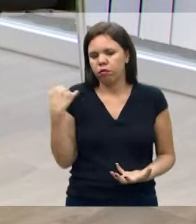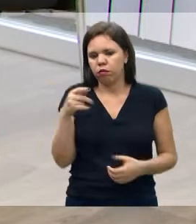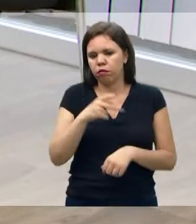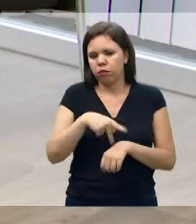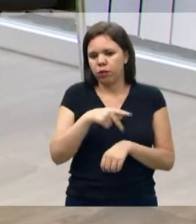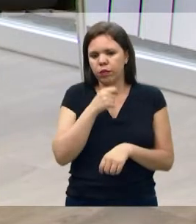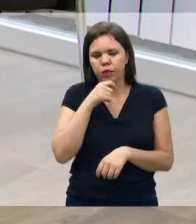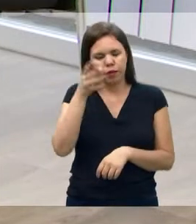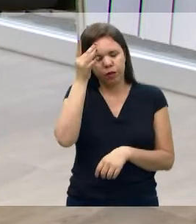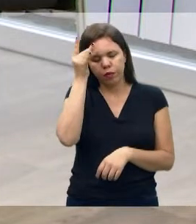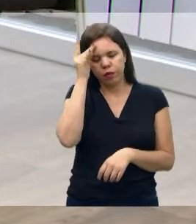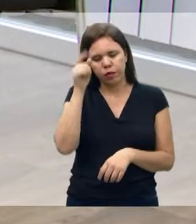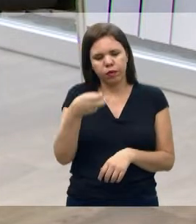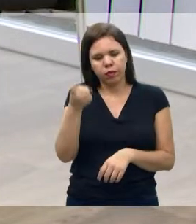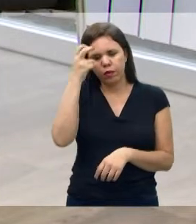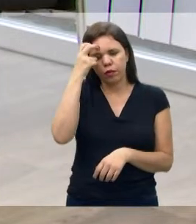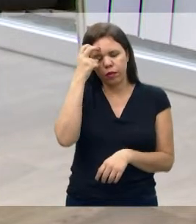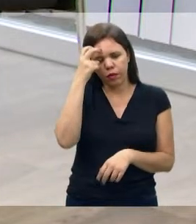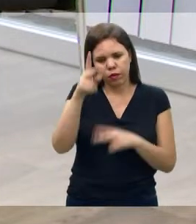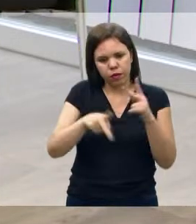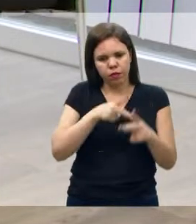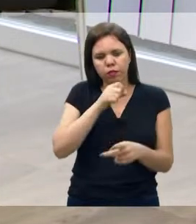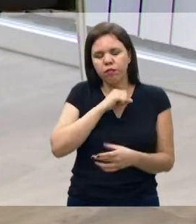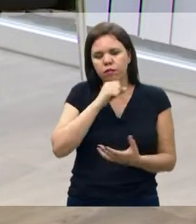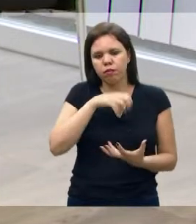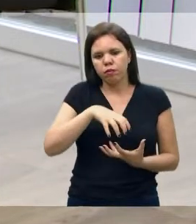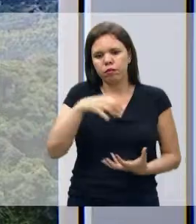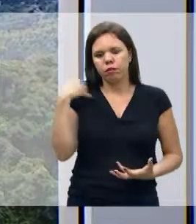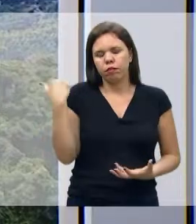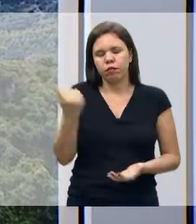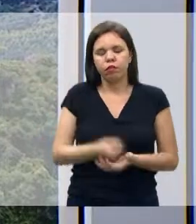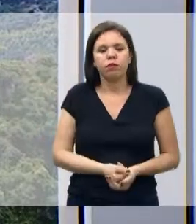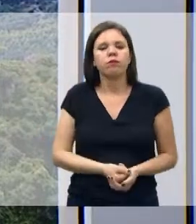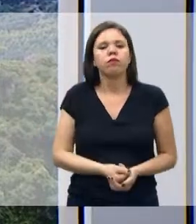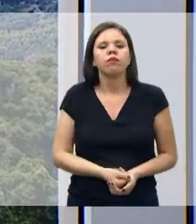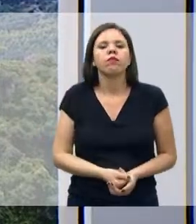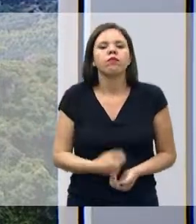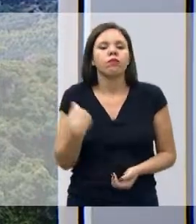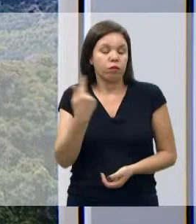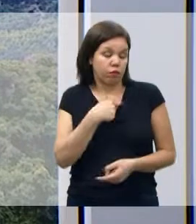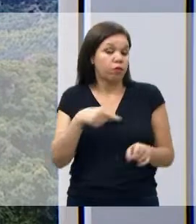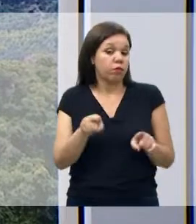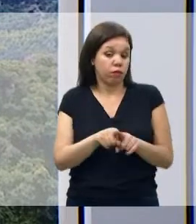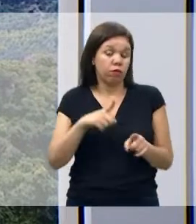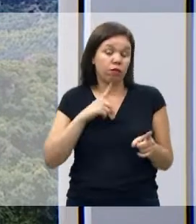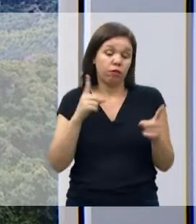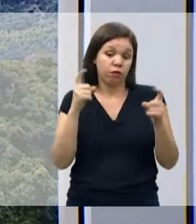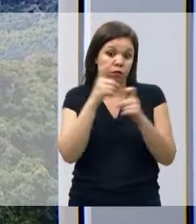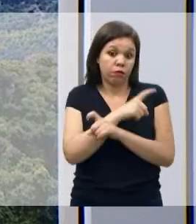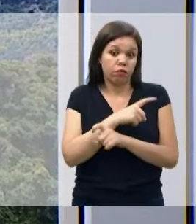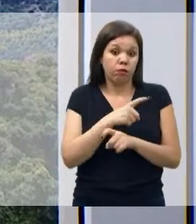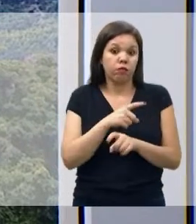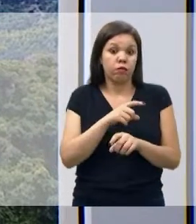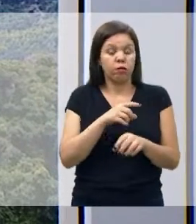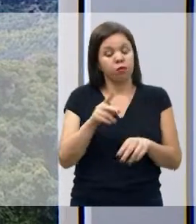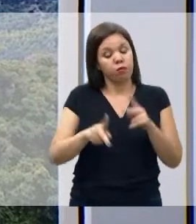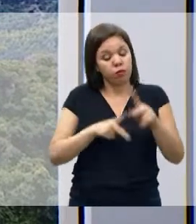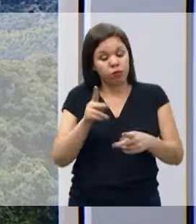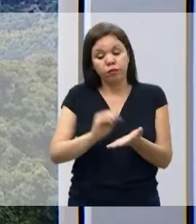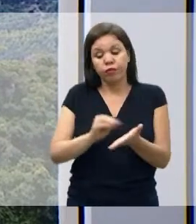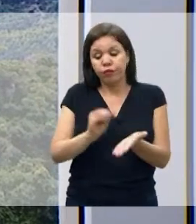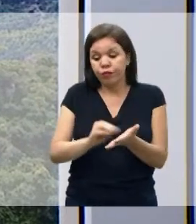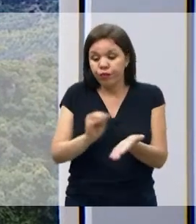não se adquiriu essa cultura do envelhecimento, né? Então a gente também tem dificuldade de profissionais que